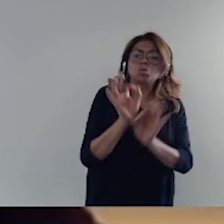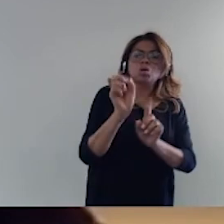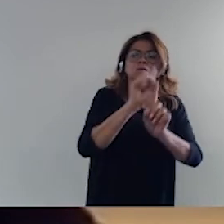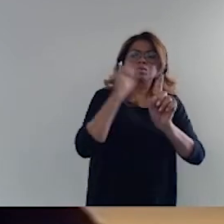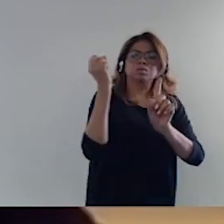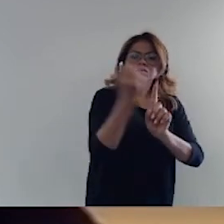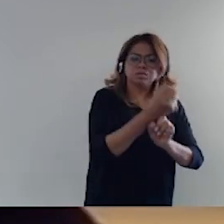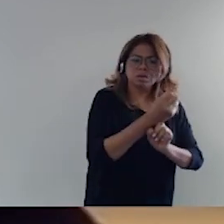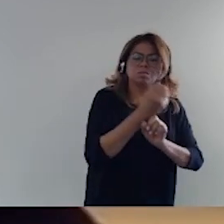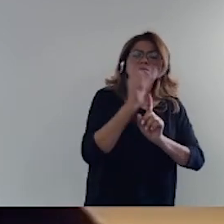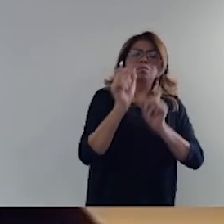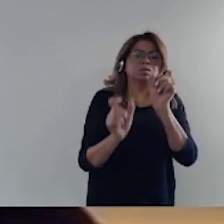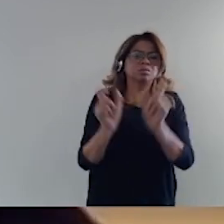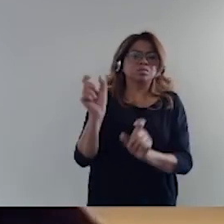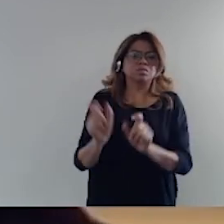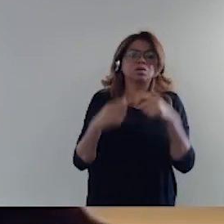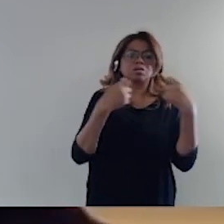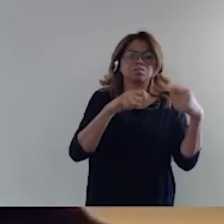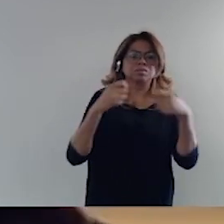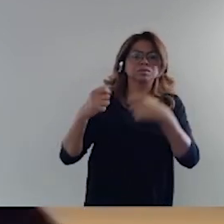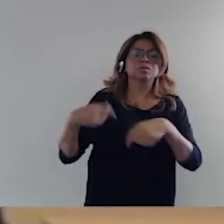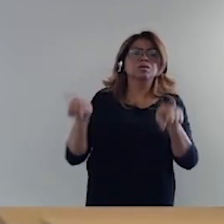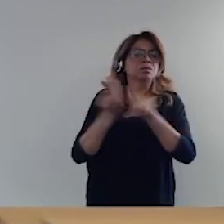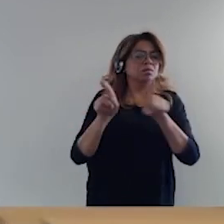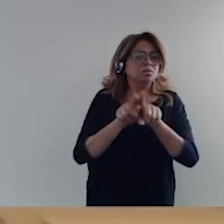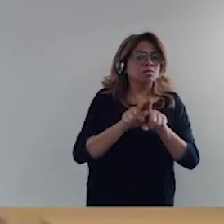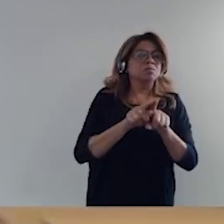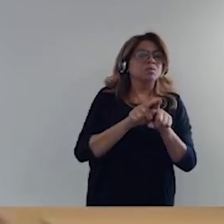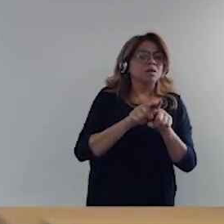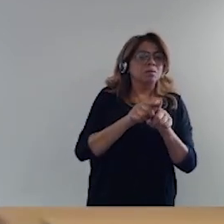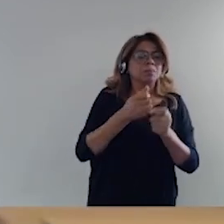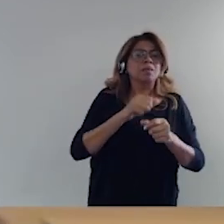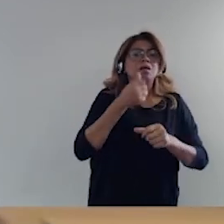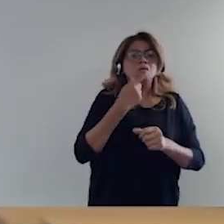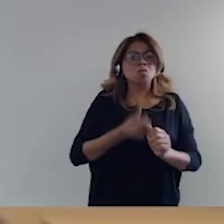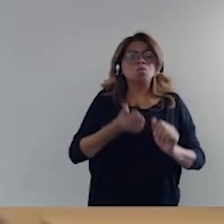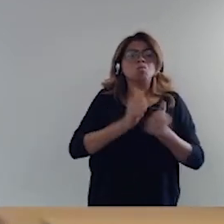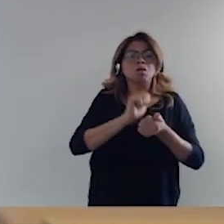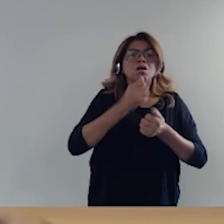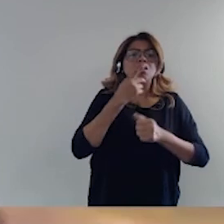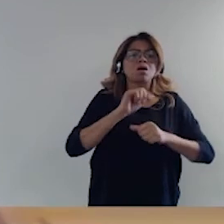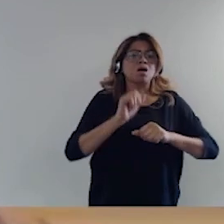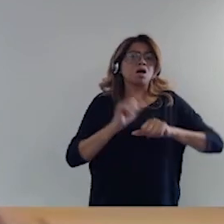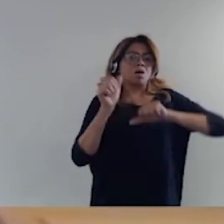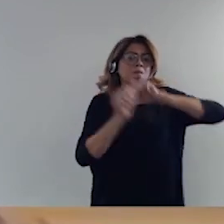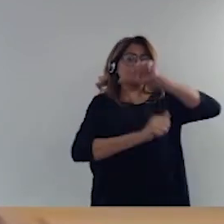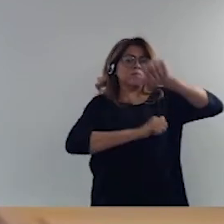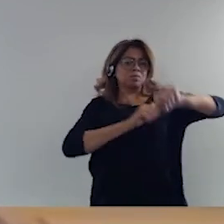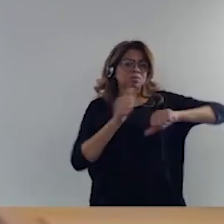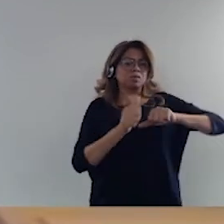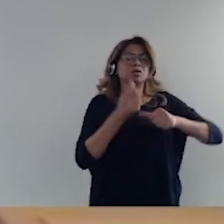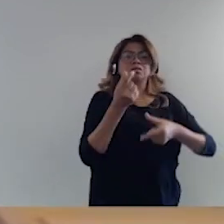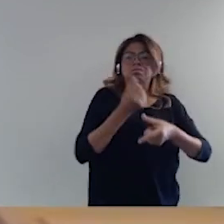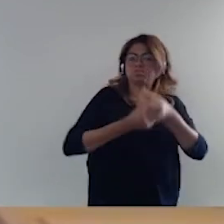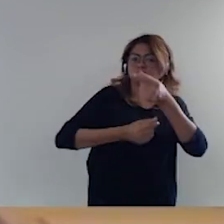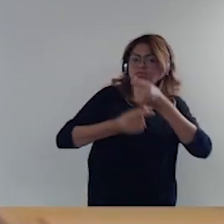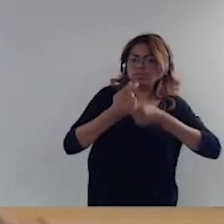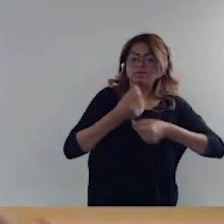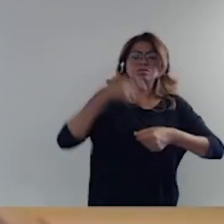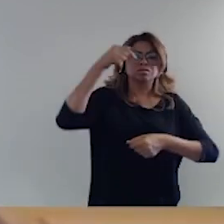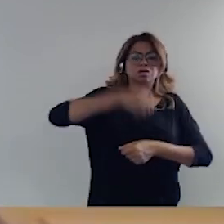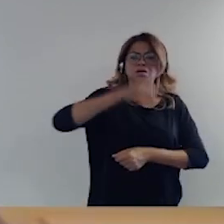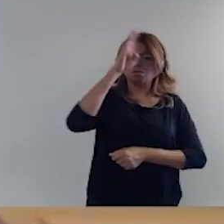para quem precisa e uma reforma tributária de caráter redistributivo, sem demagogia, mais séria,